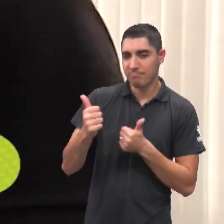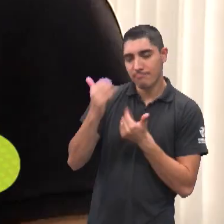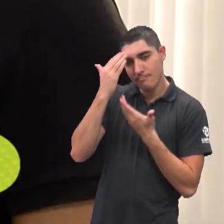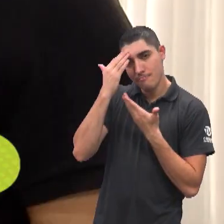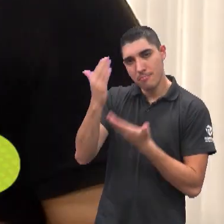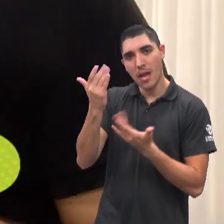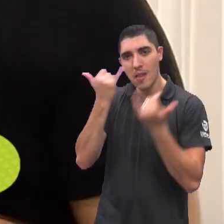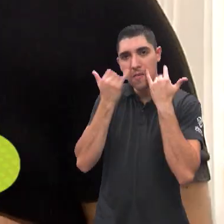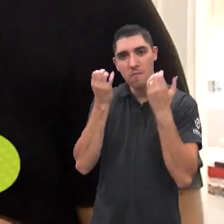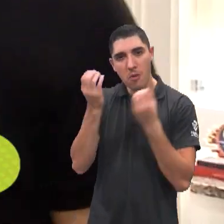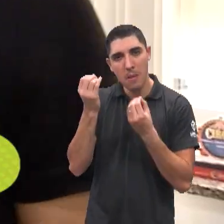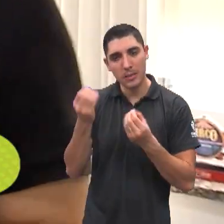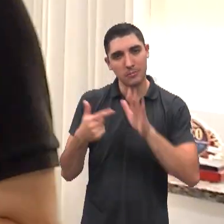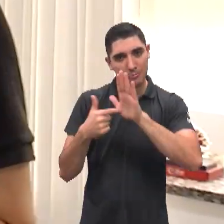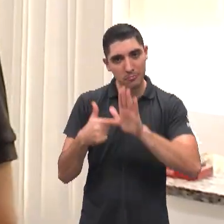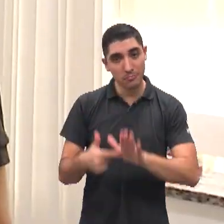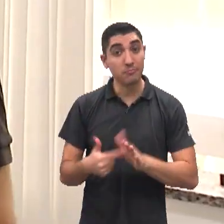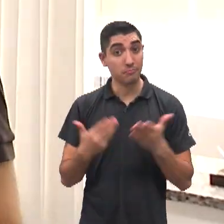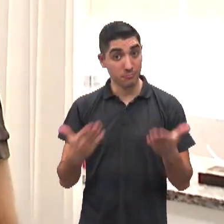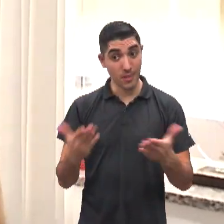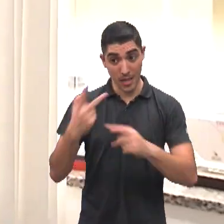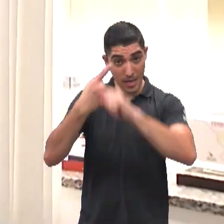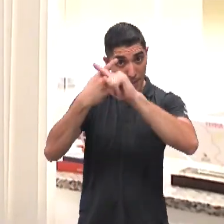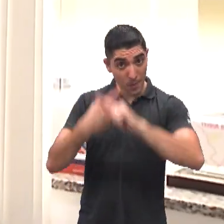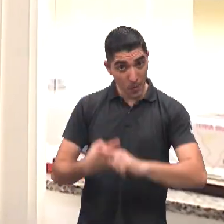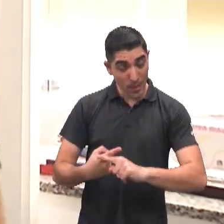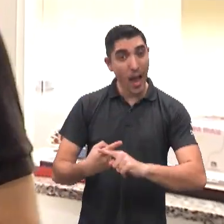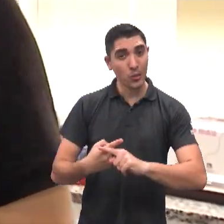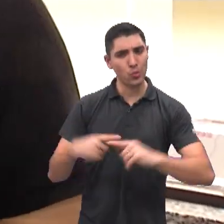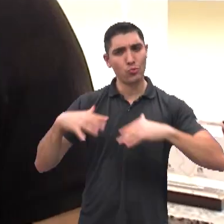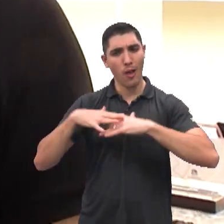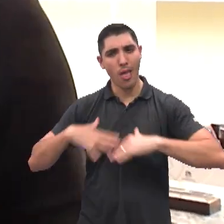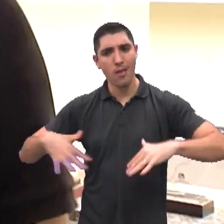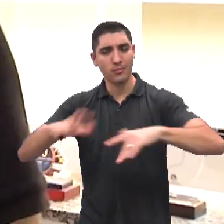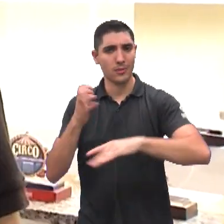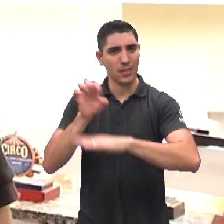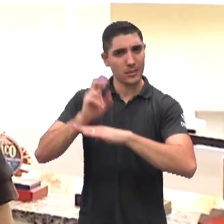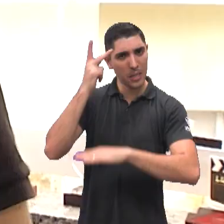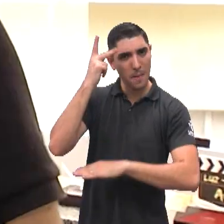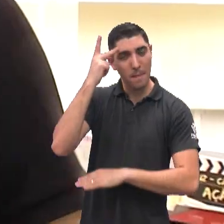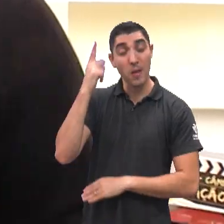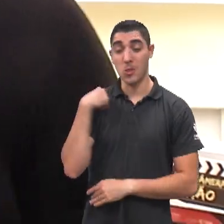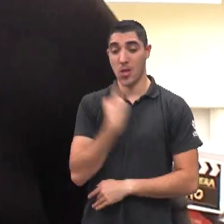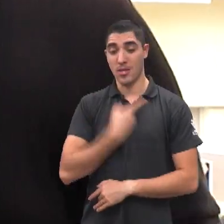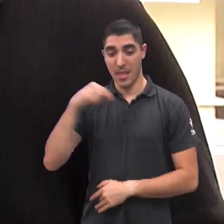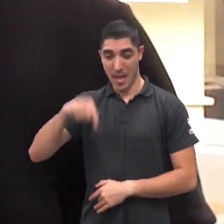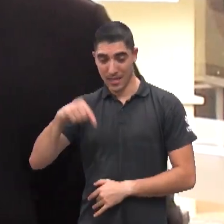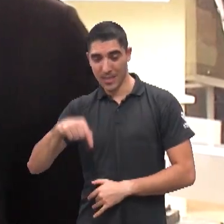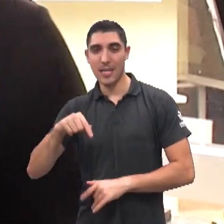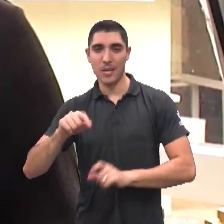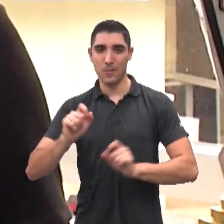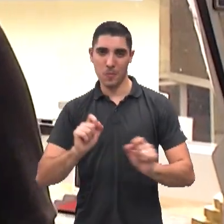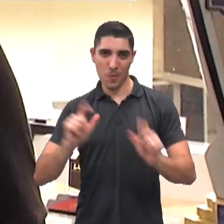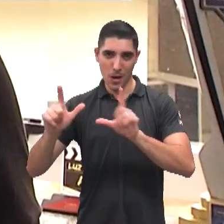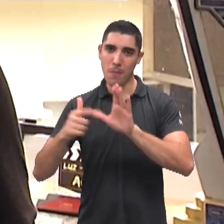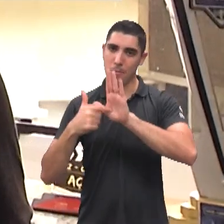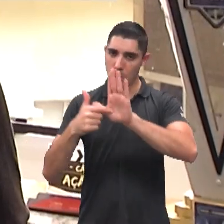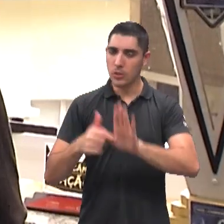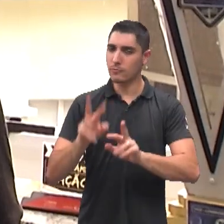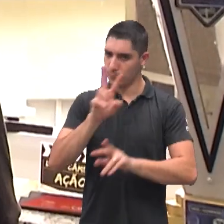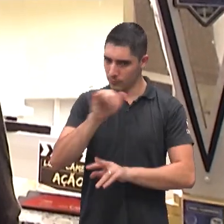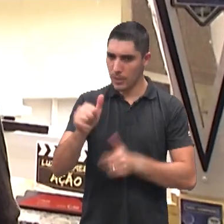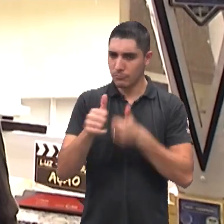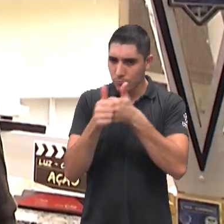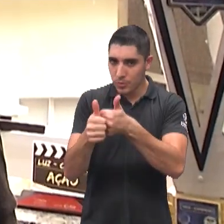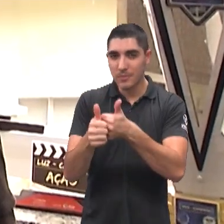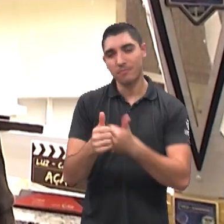no Hora do Esporte. Jogos regionais voltando a São José e nós, aqui do Hora do Esporte, com certeza vamos acompanhar tudo de perto, viu,